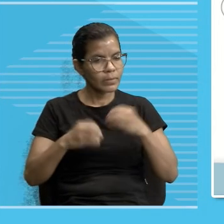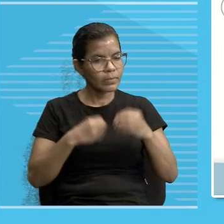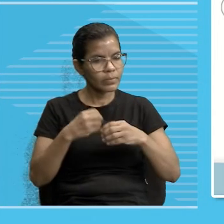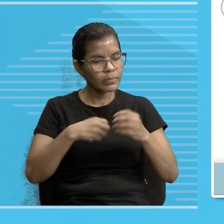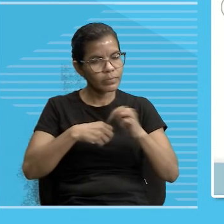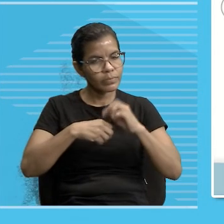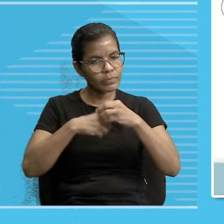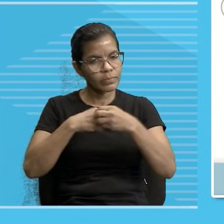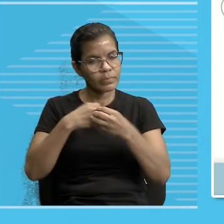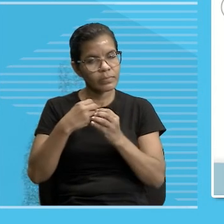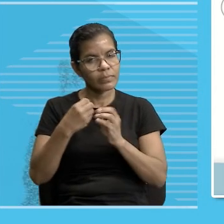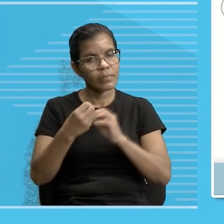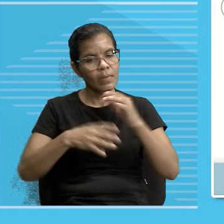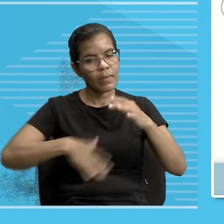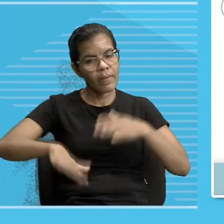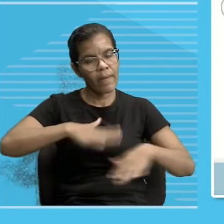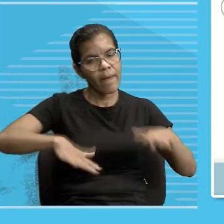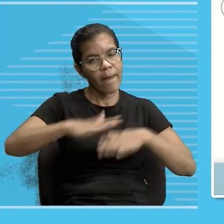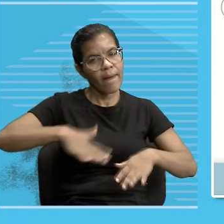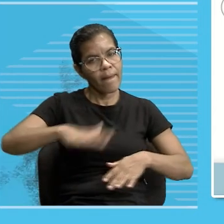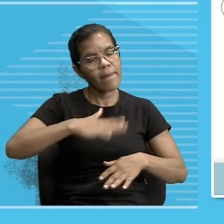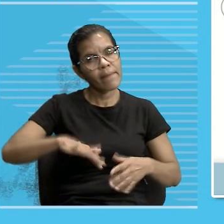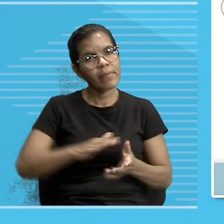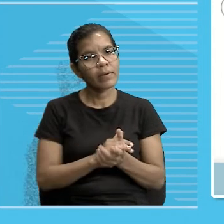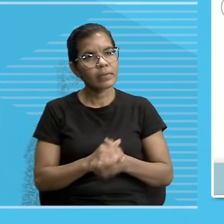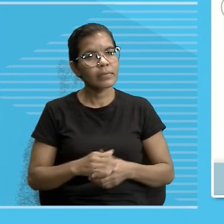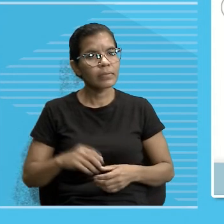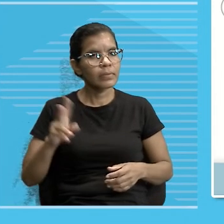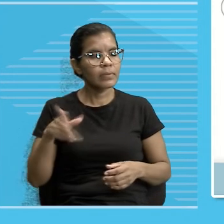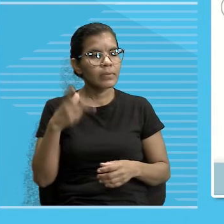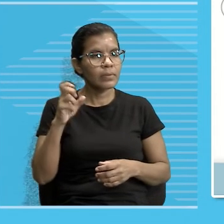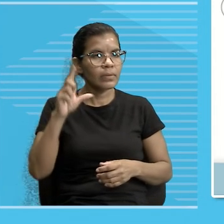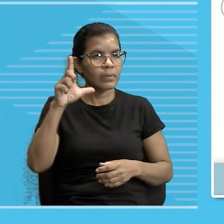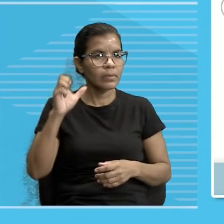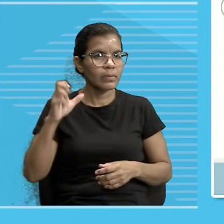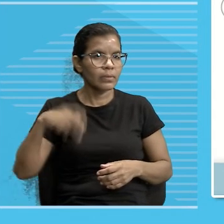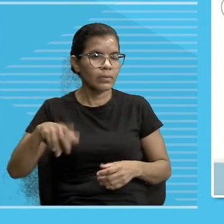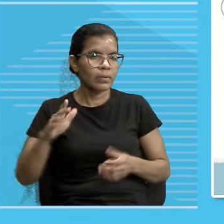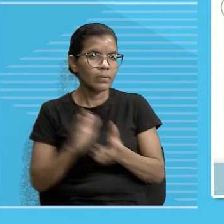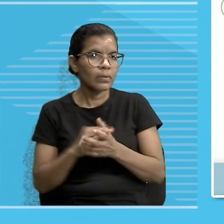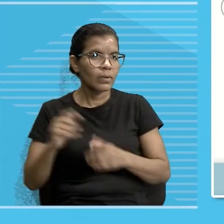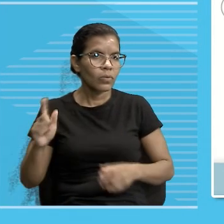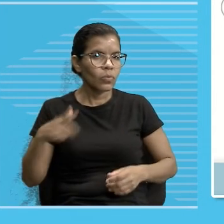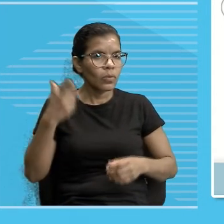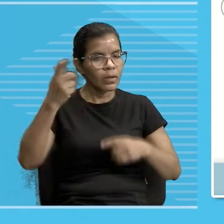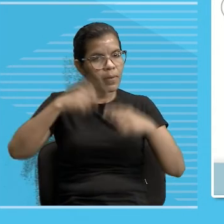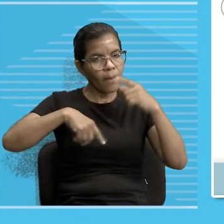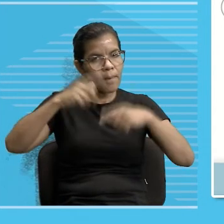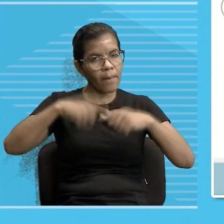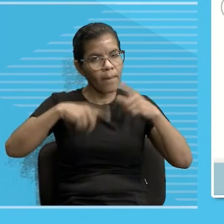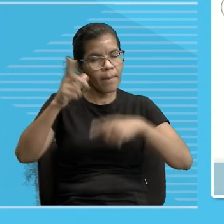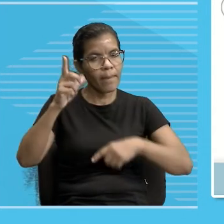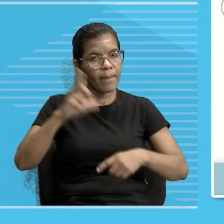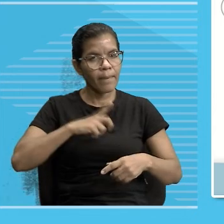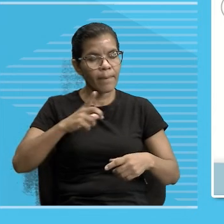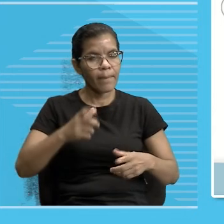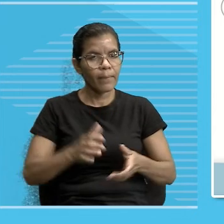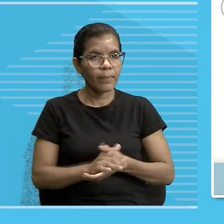movimento. Helena, quando o material